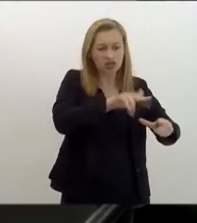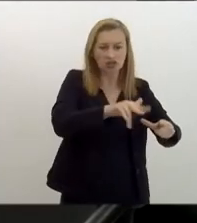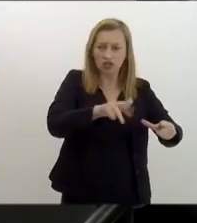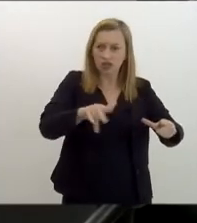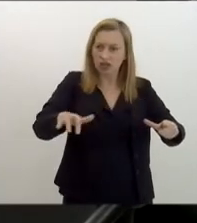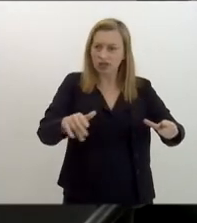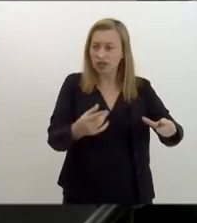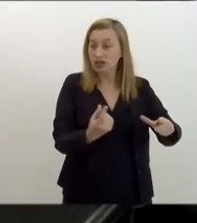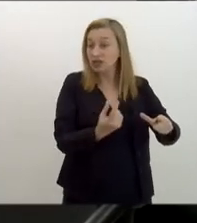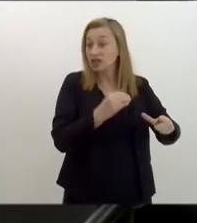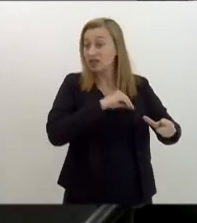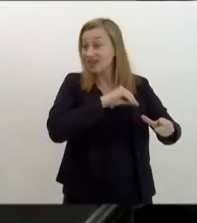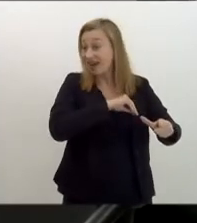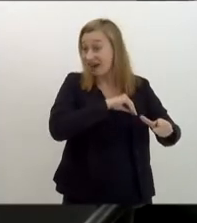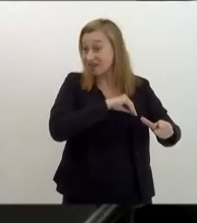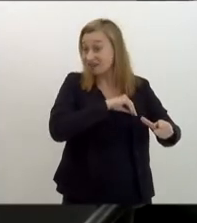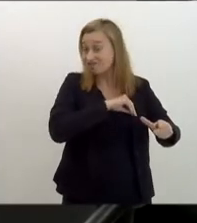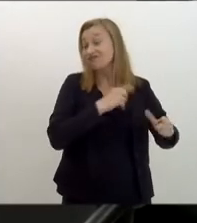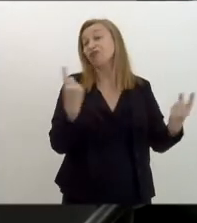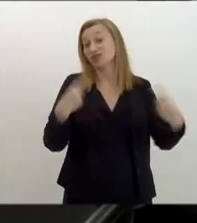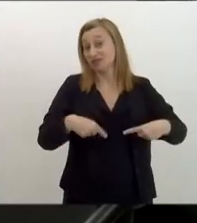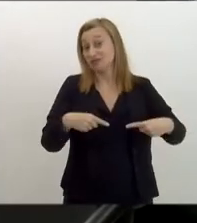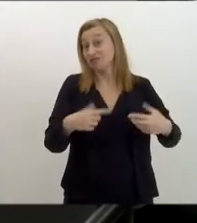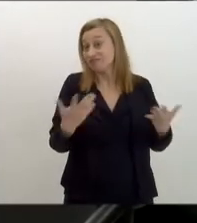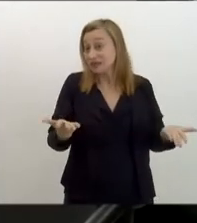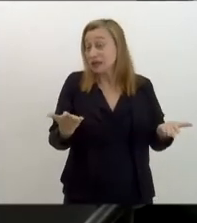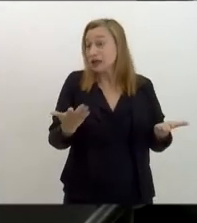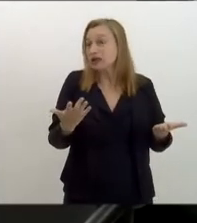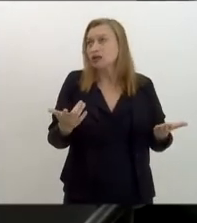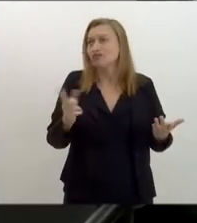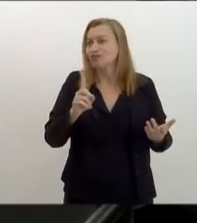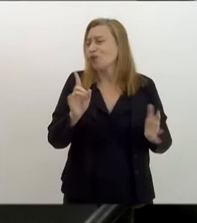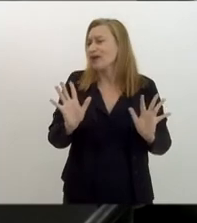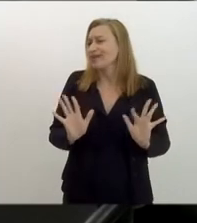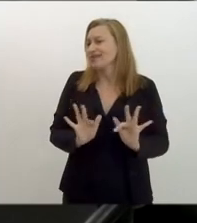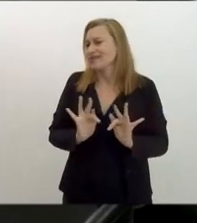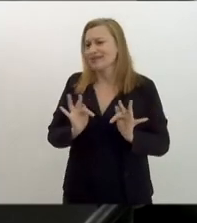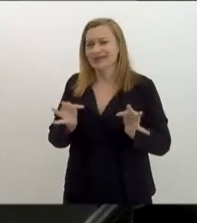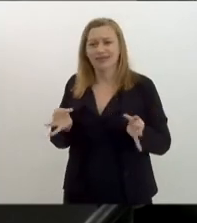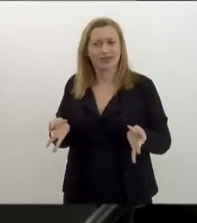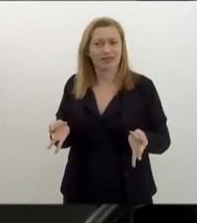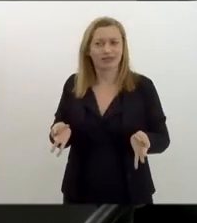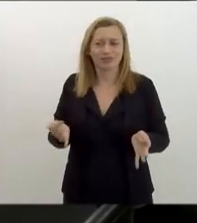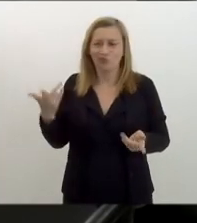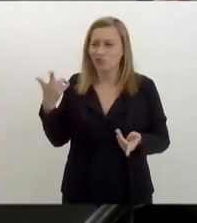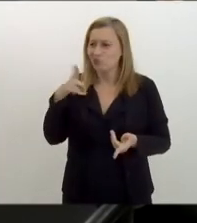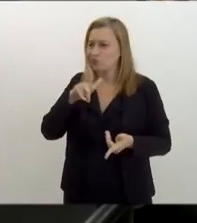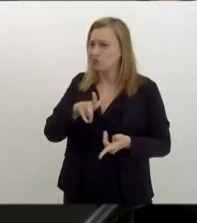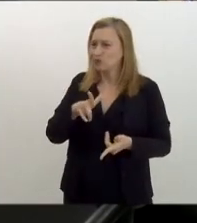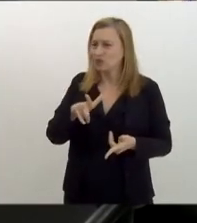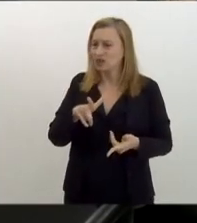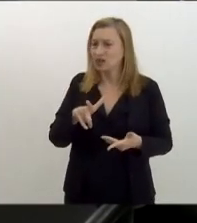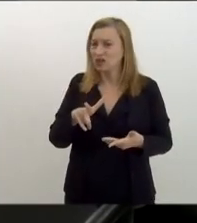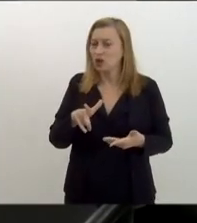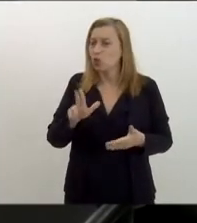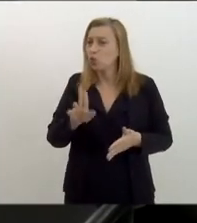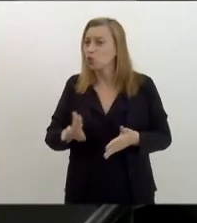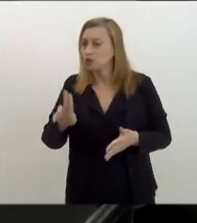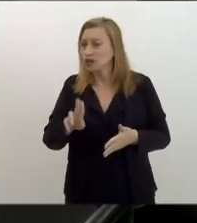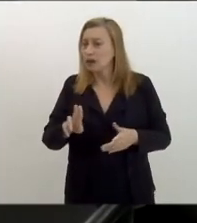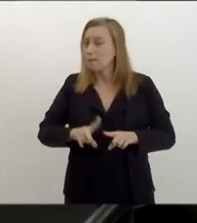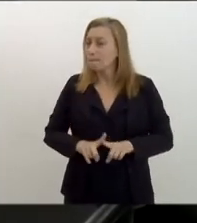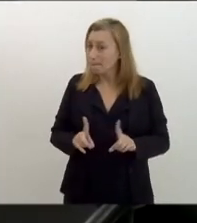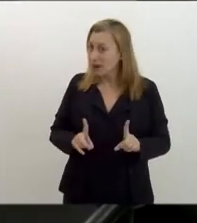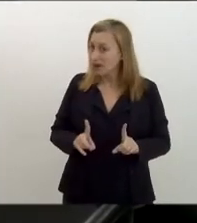salarial Esse é um Desafio Então não é tão simples a gente conseguir é um Ah